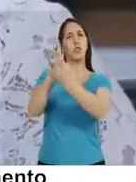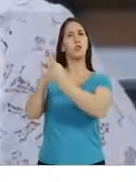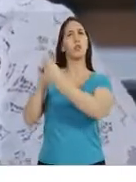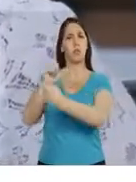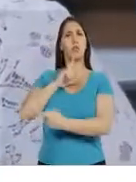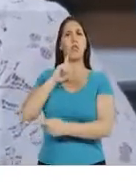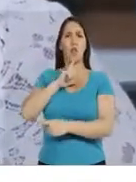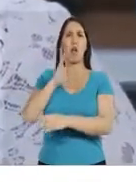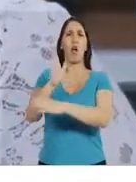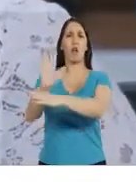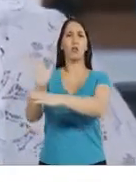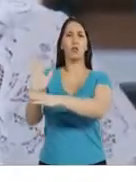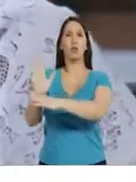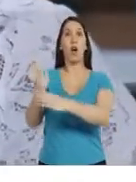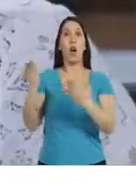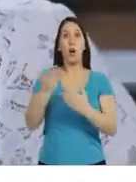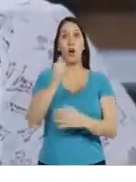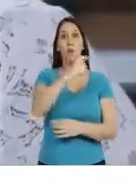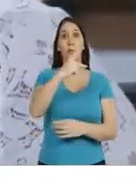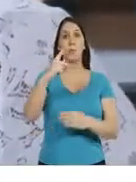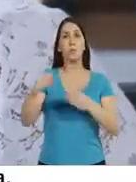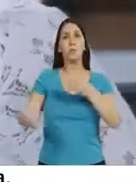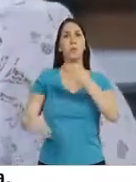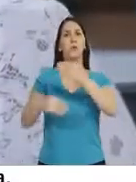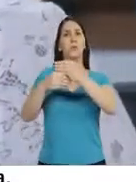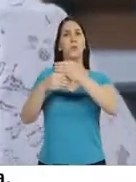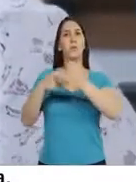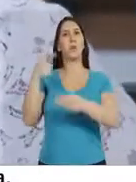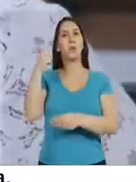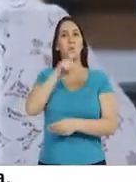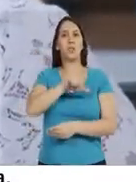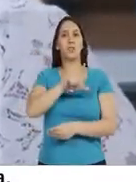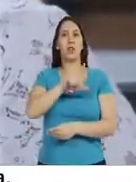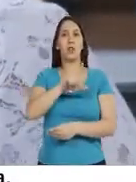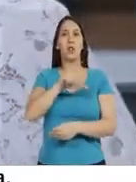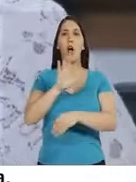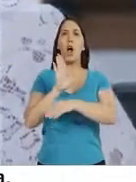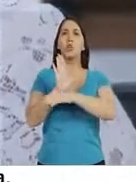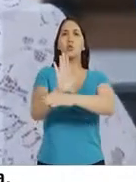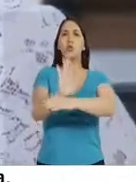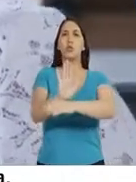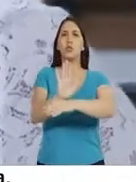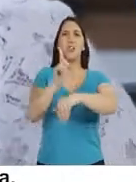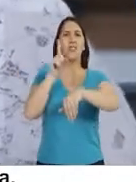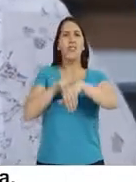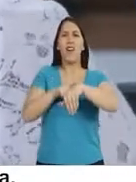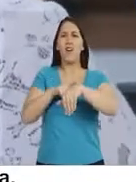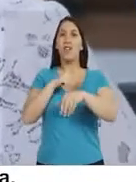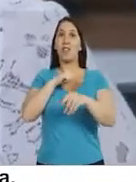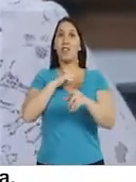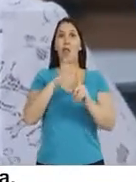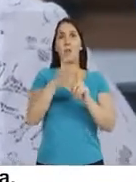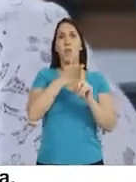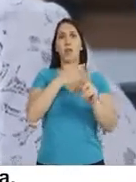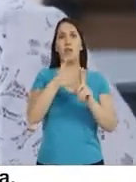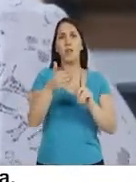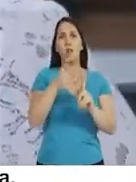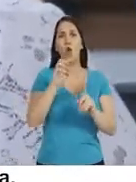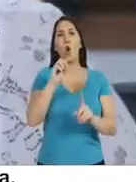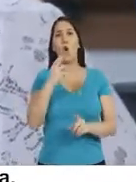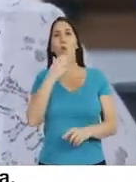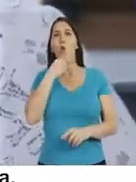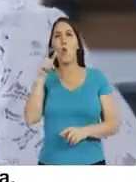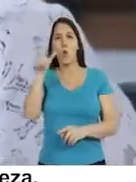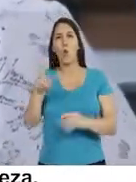de atendimento que já existe e vai ajudá-la no momento em que ela sofre qualquer ameaça ou que a medida protetiva estiver